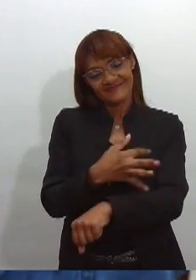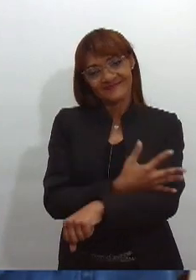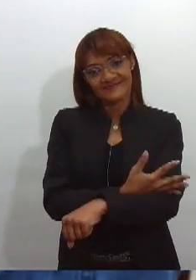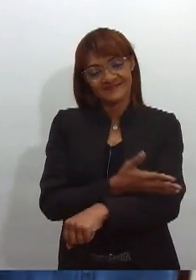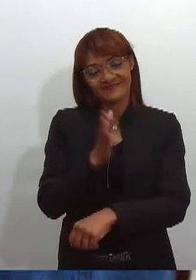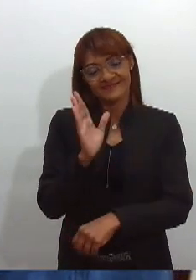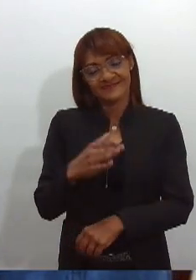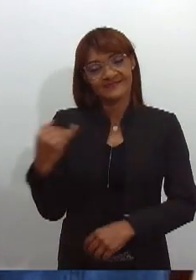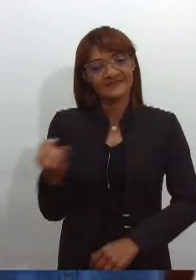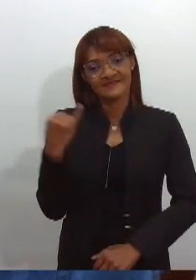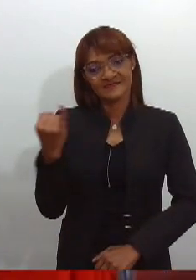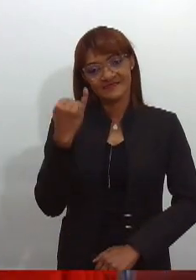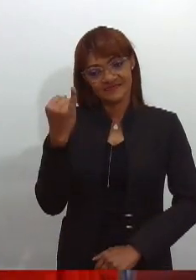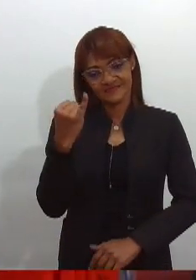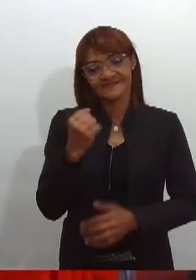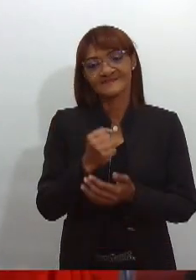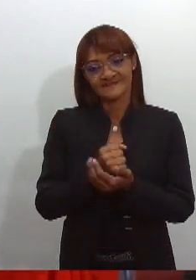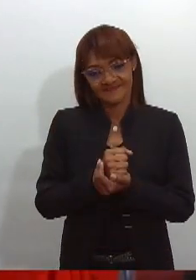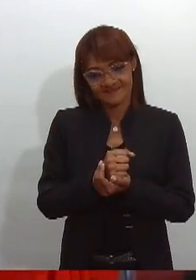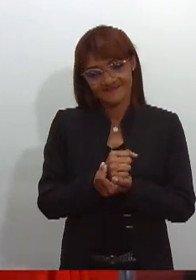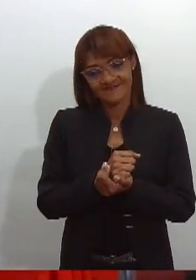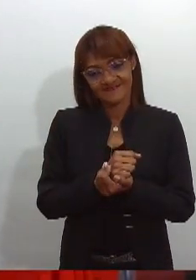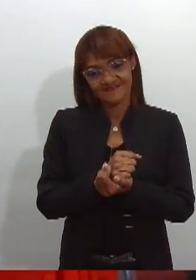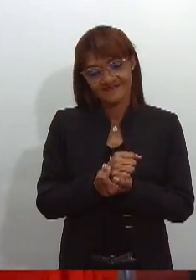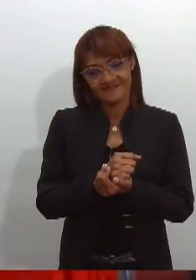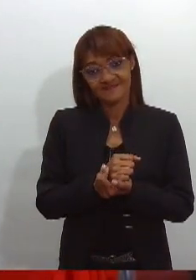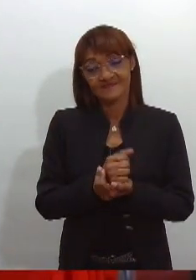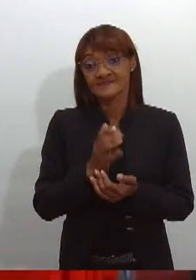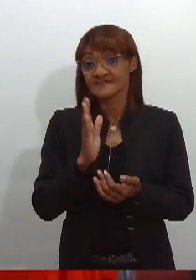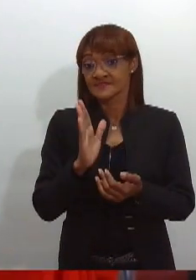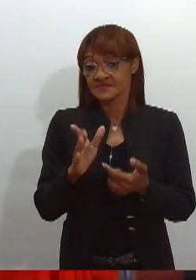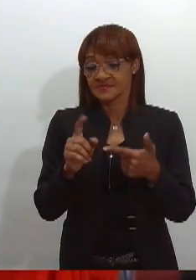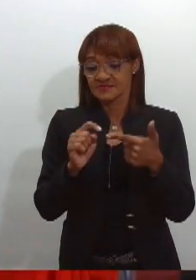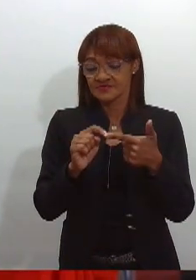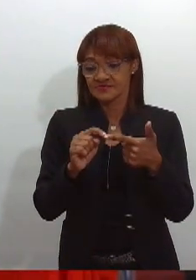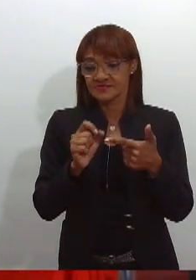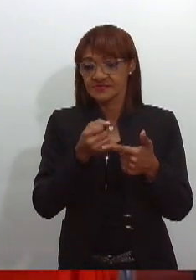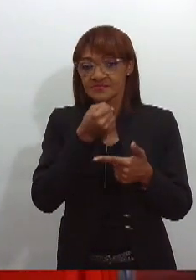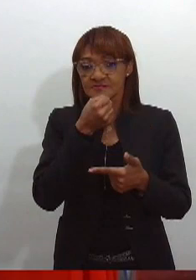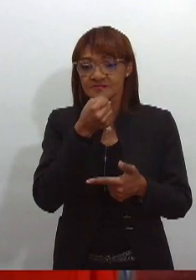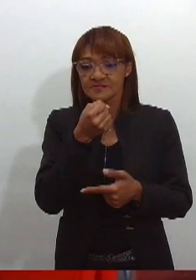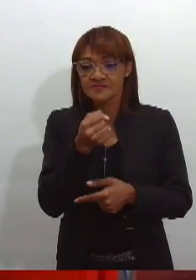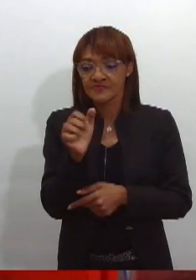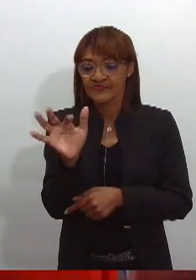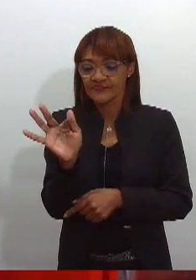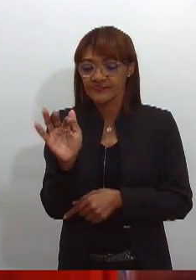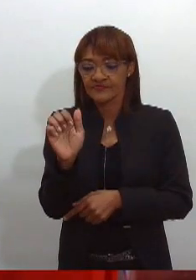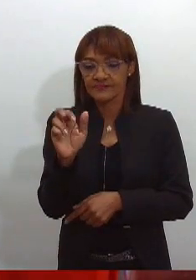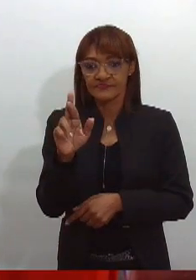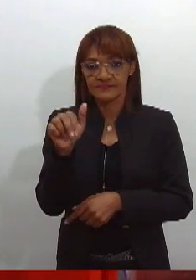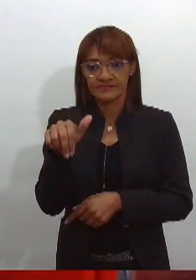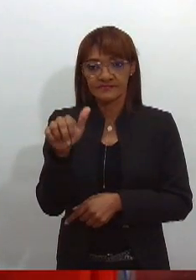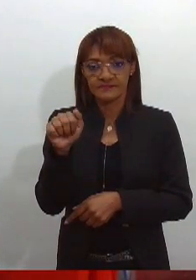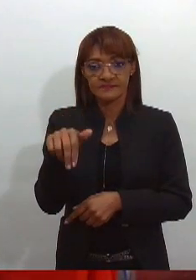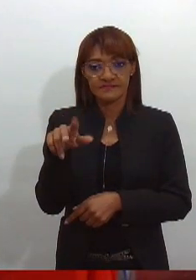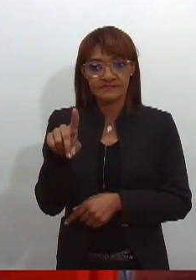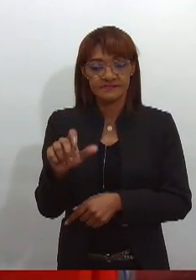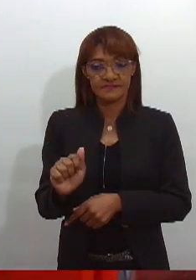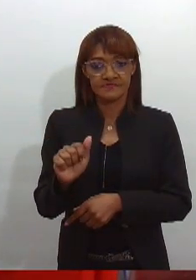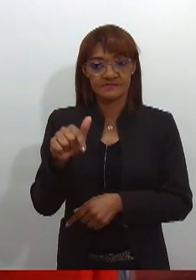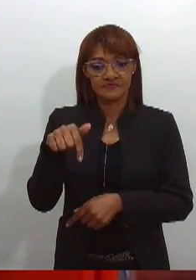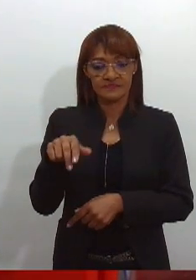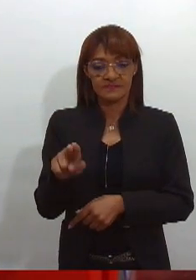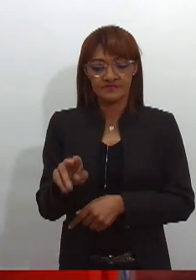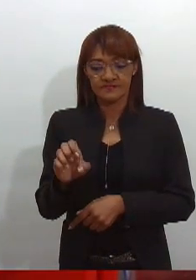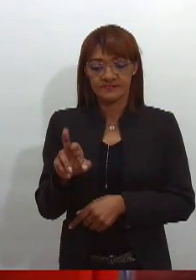esse reconhecimento dela. A segunda homenageada foi a jornalista Fernanda Queiroz. Ela nasceu em Brasília, veio morar